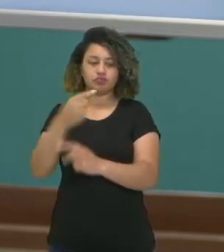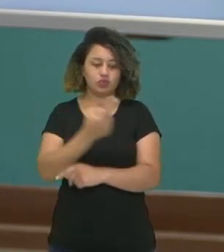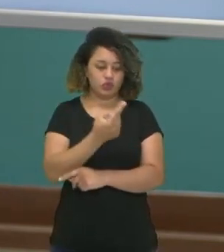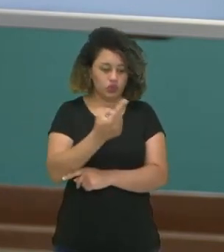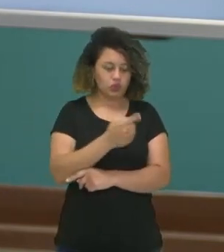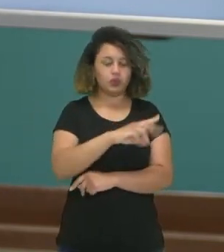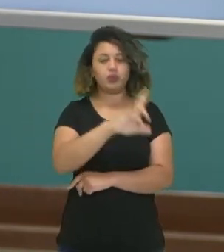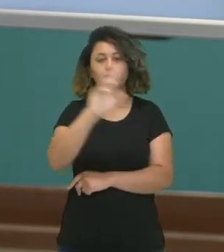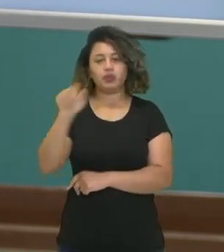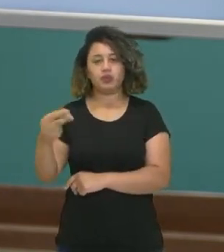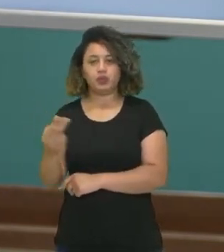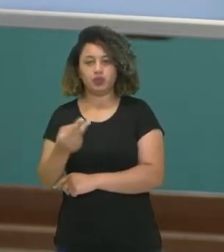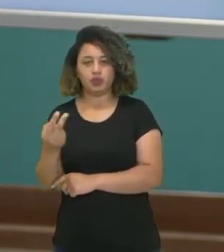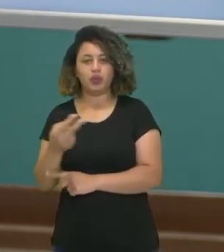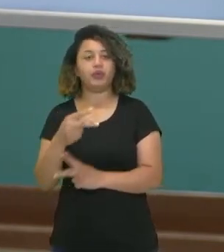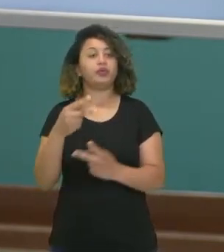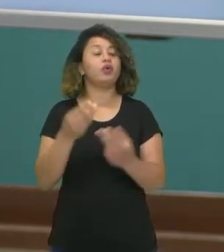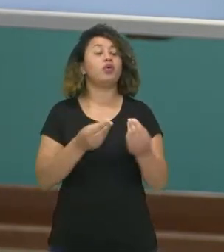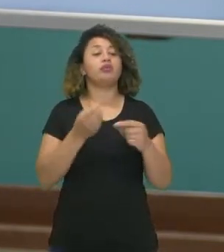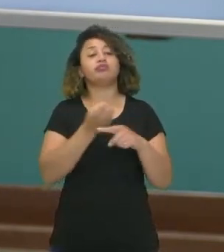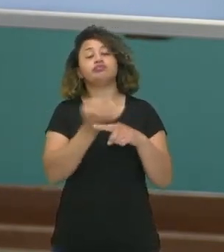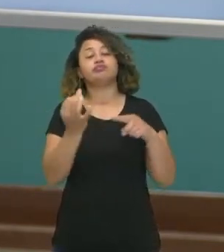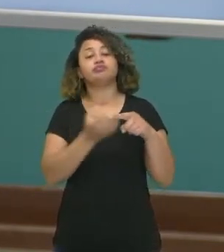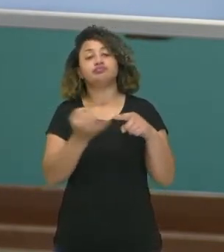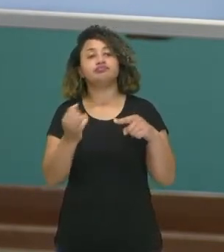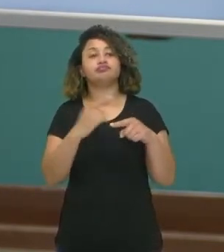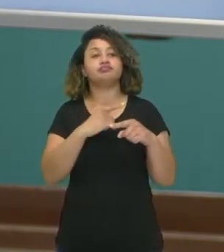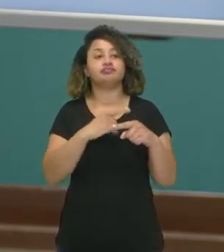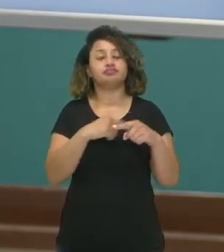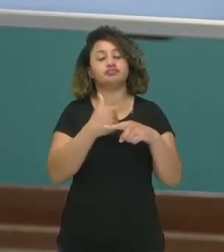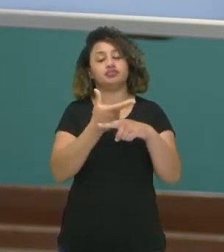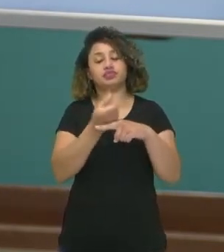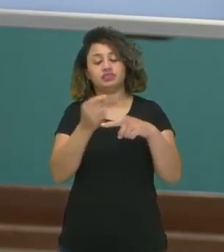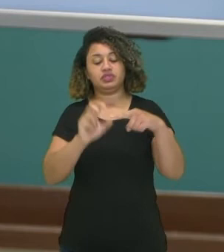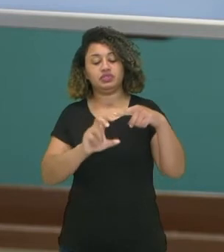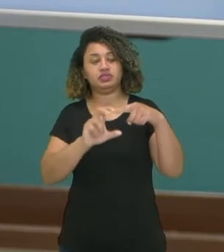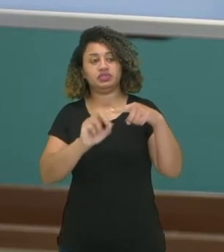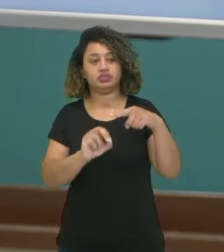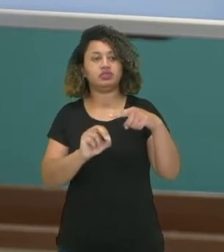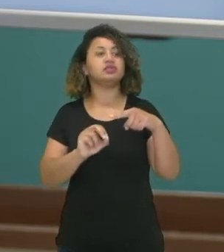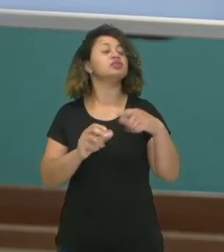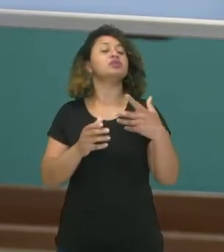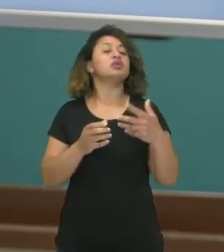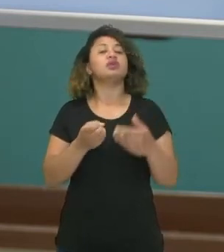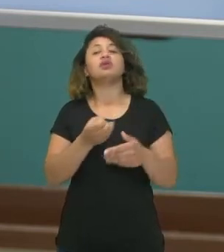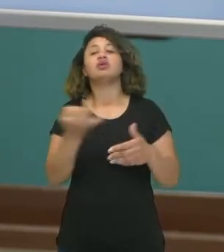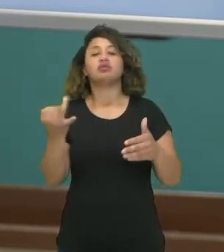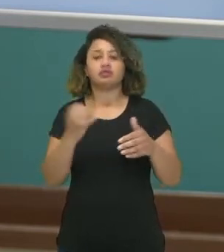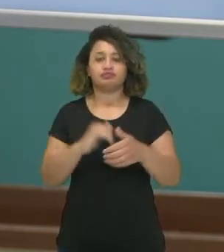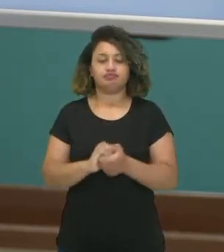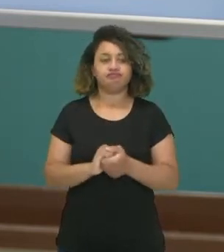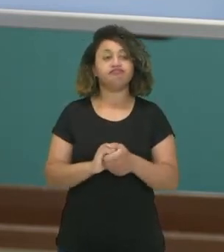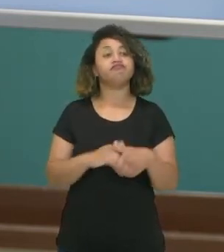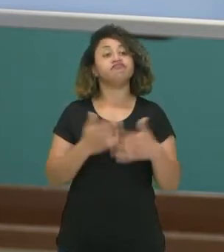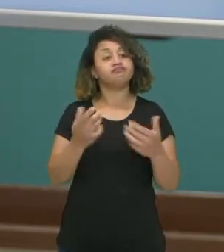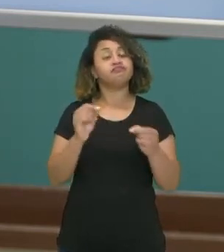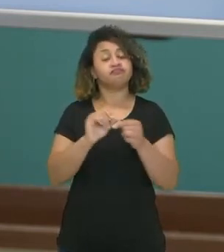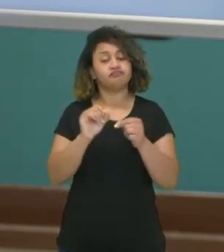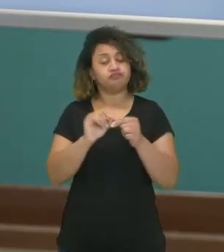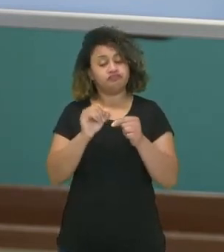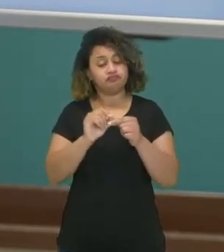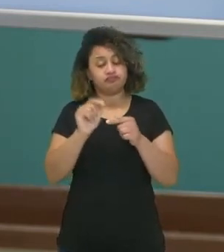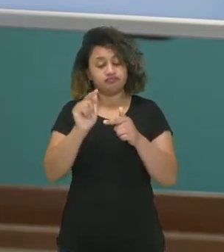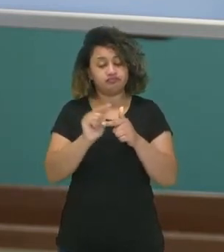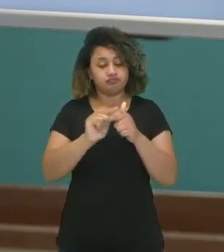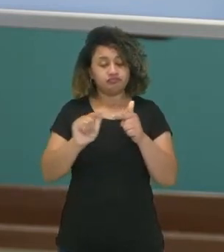na figura 2. Então nós temos aqui 20 por 50. Fazendo então